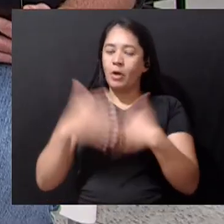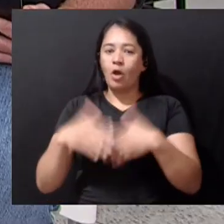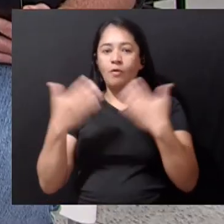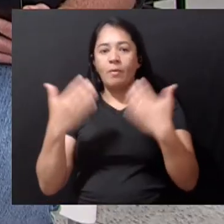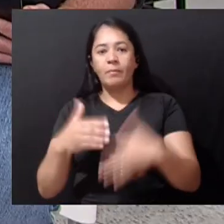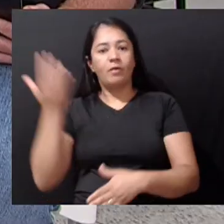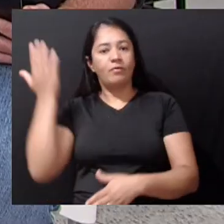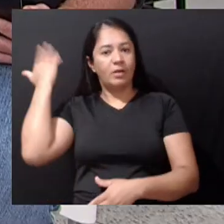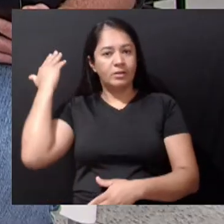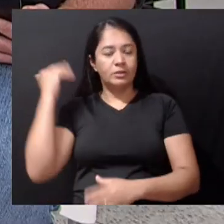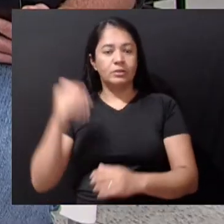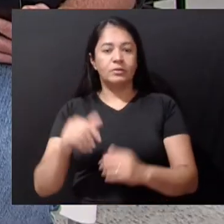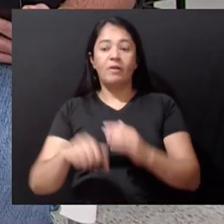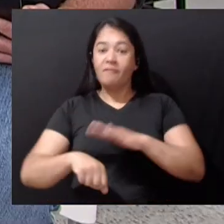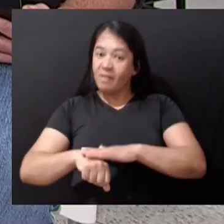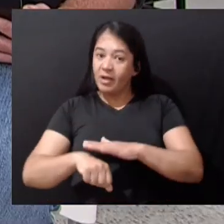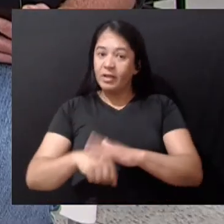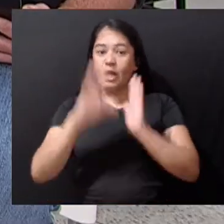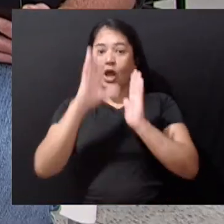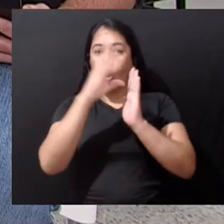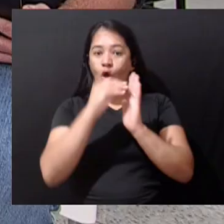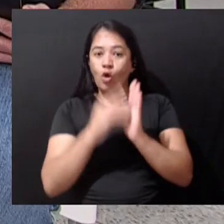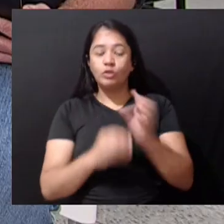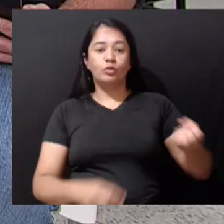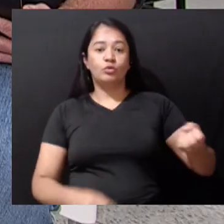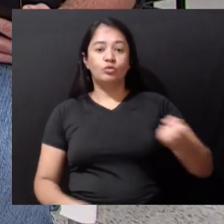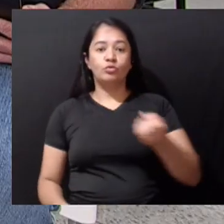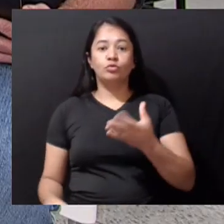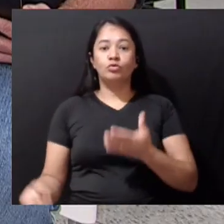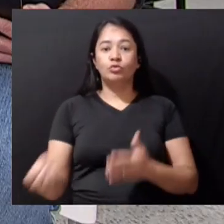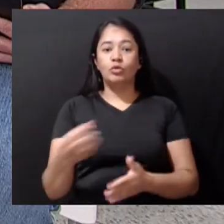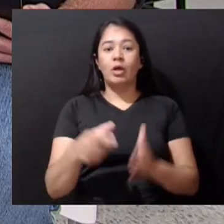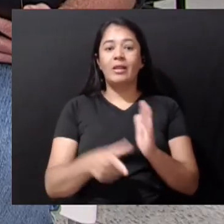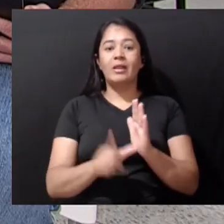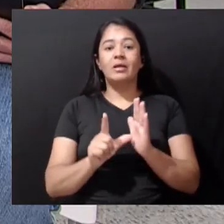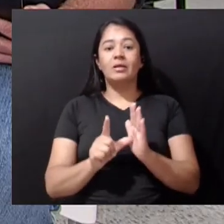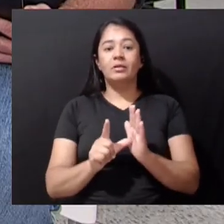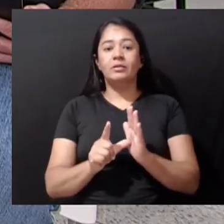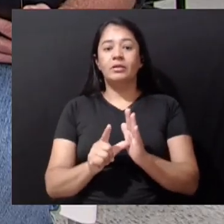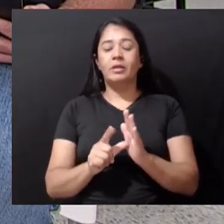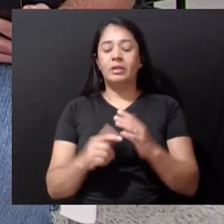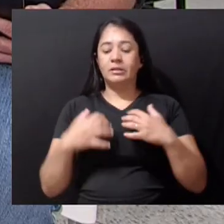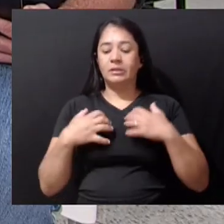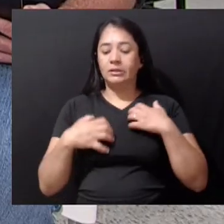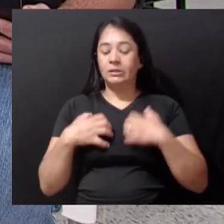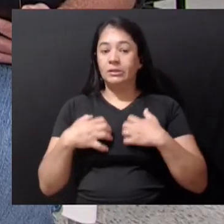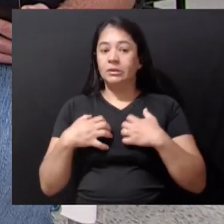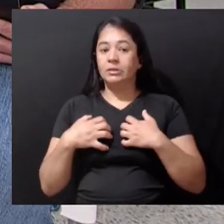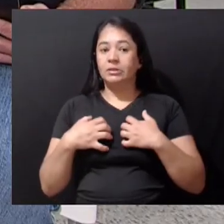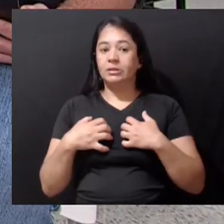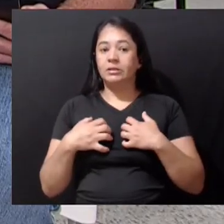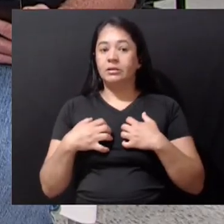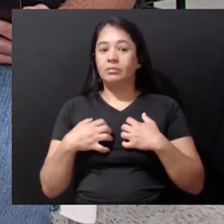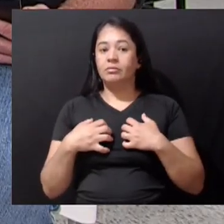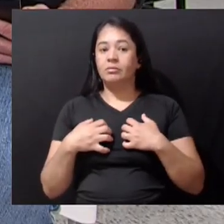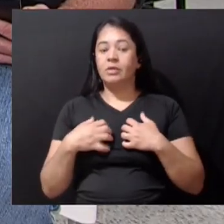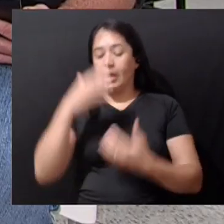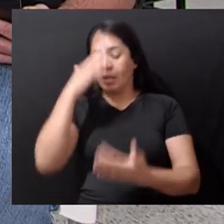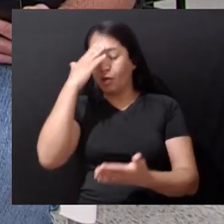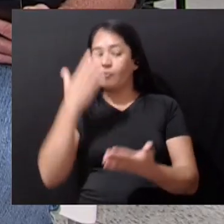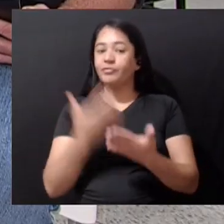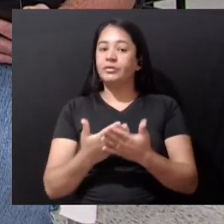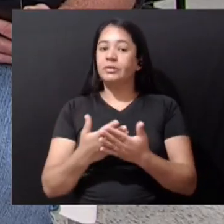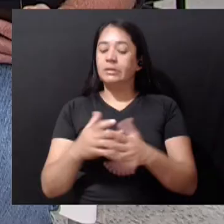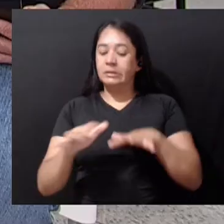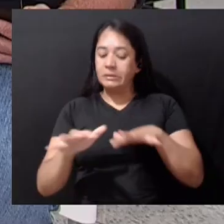Fazer conteúdos novos nessas vésperas acaba mexendo um pouco com também a questão da confiança, né? Que você